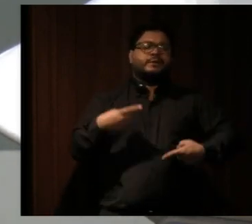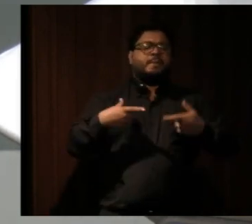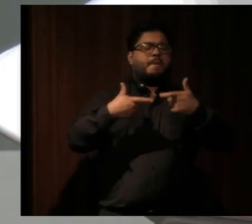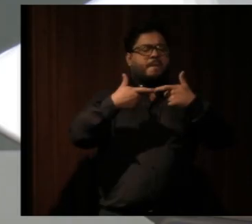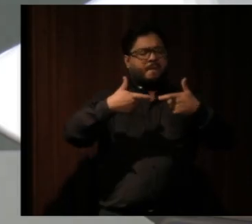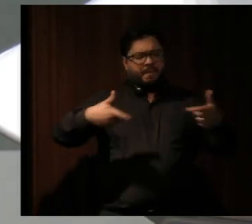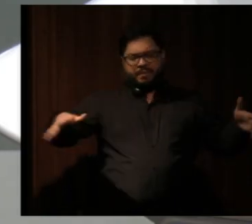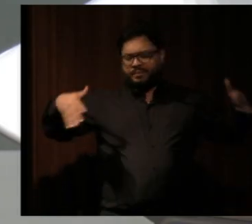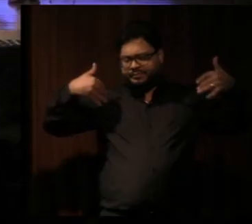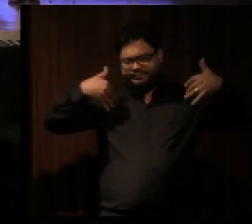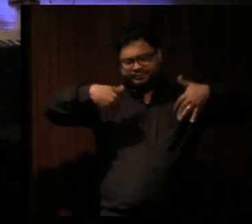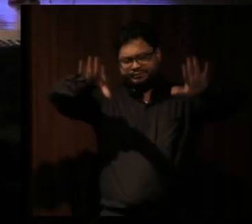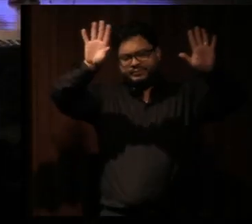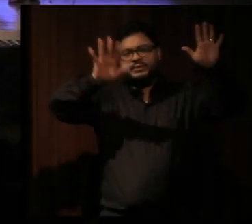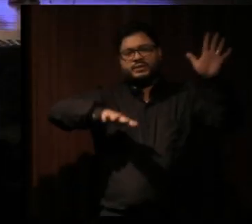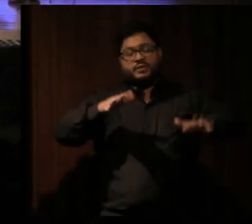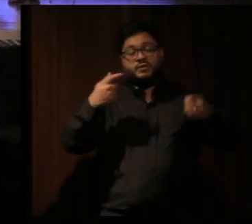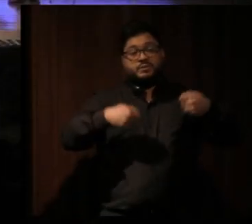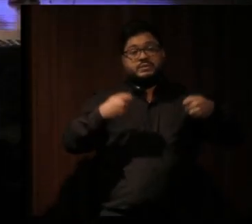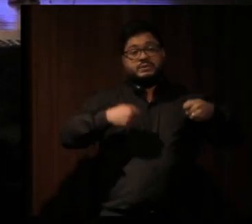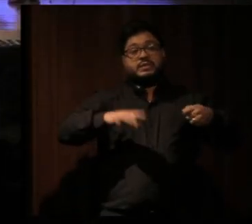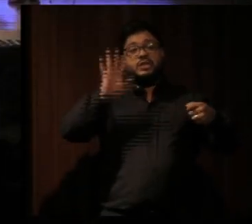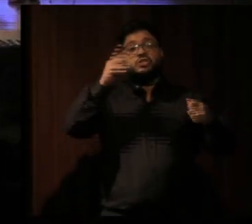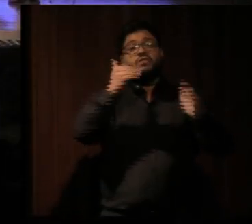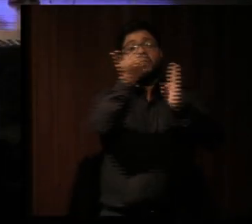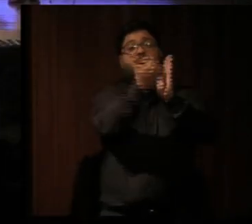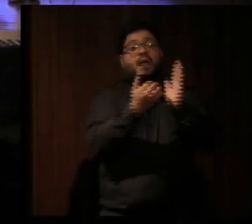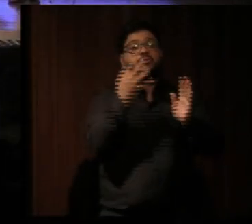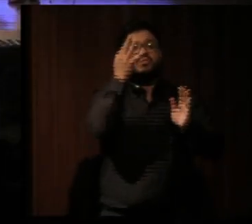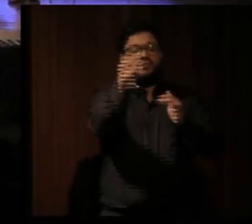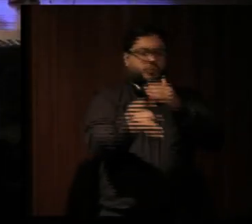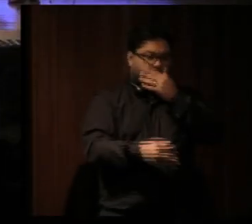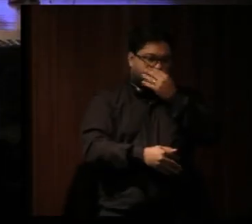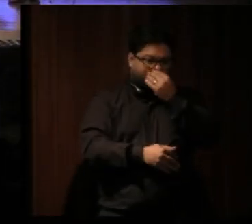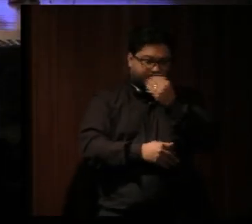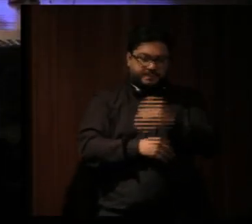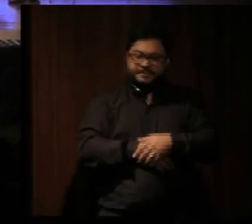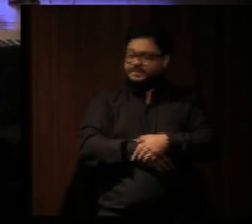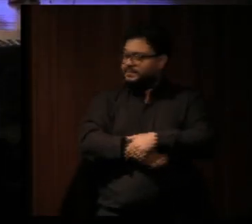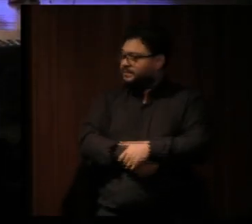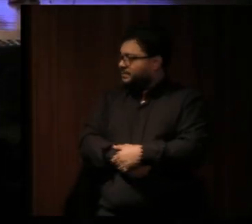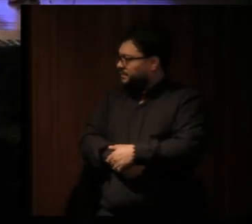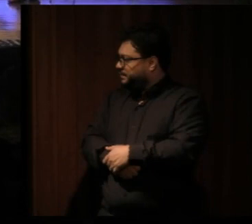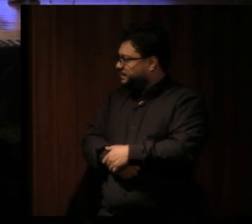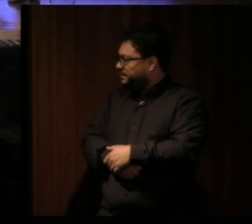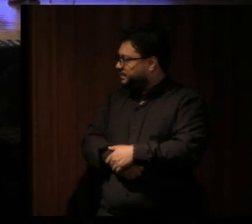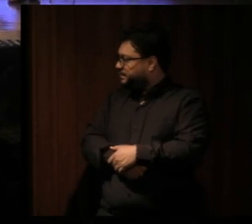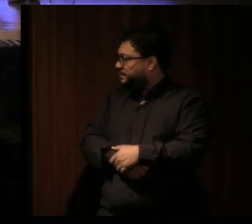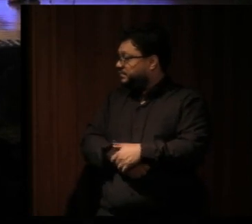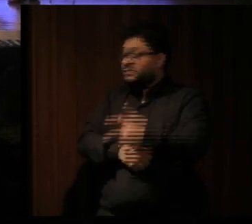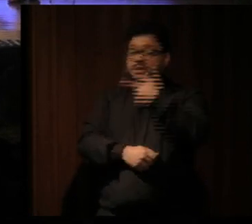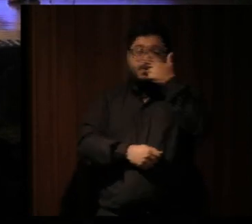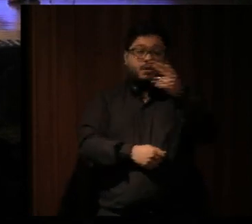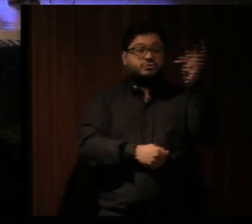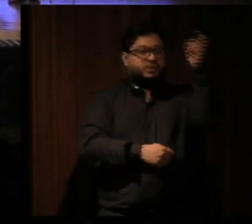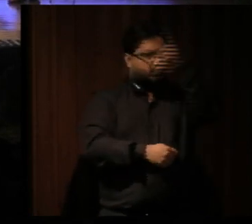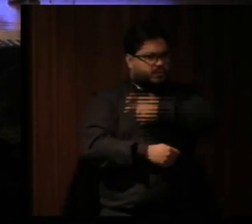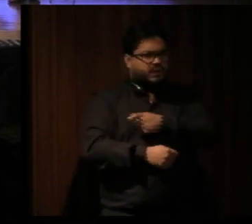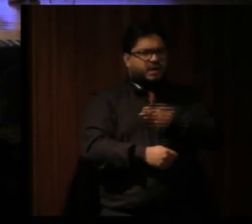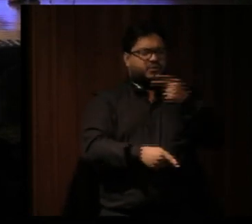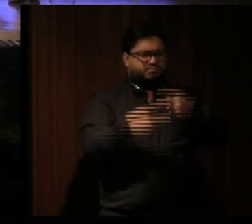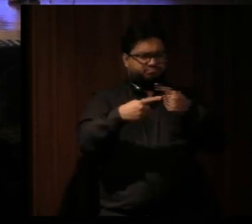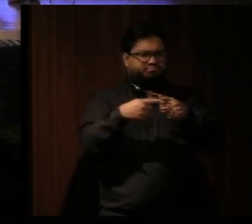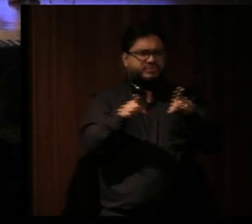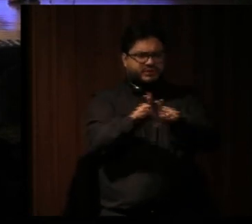talvez a gente tenha que definir mais parâmetros no futuro quer falar fala e eu eu acho que é complicado